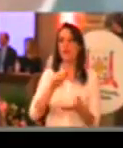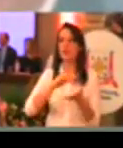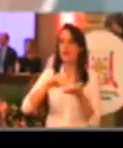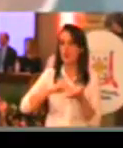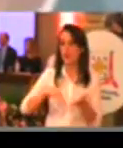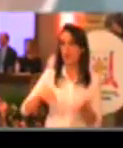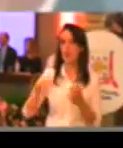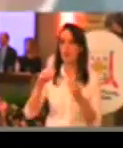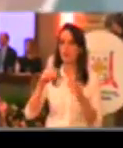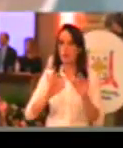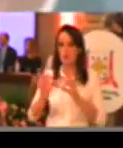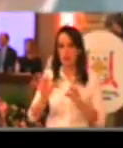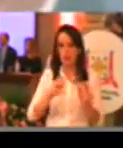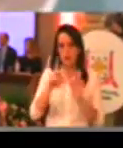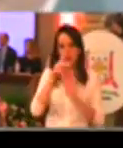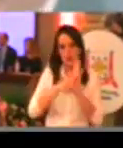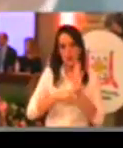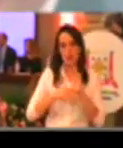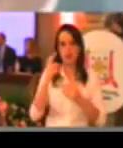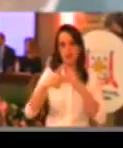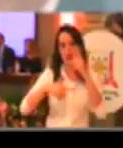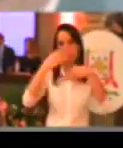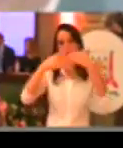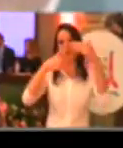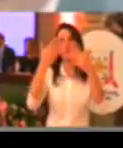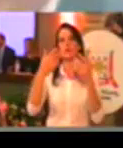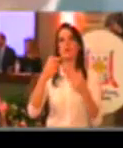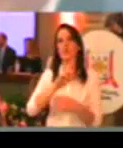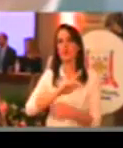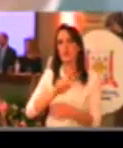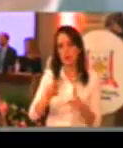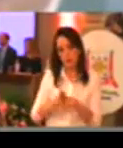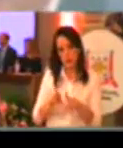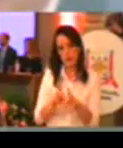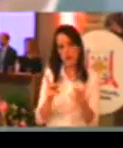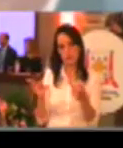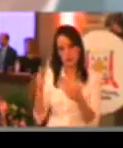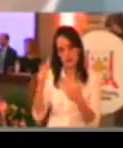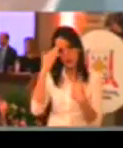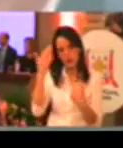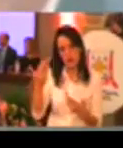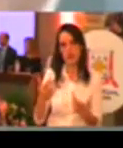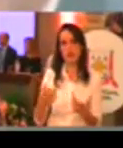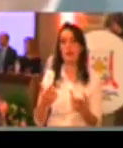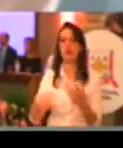secretário municipal de Planejamento e Desenvolvimento Econômico, Jader Jacob Estrup,